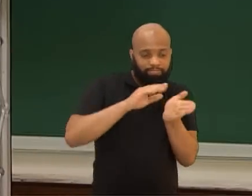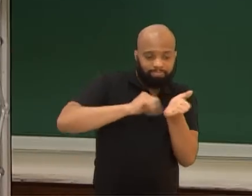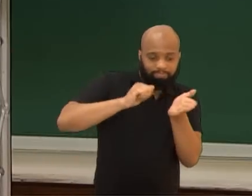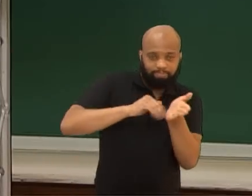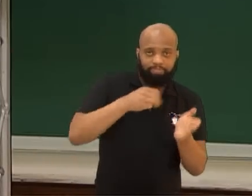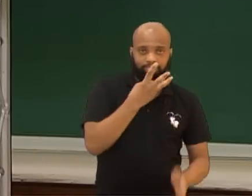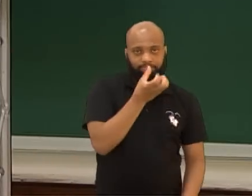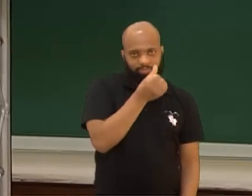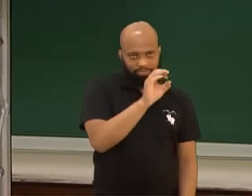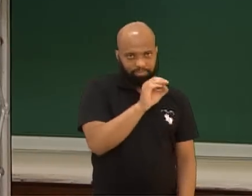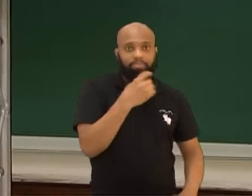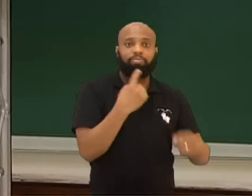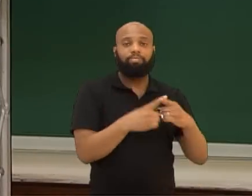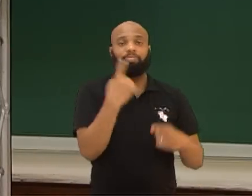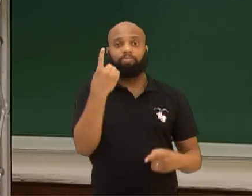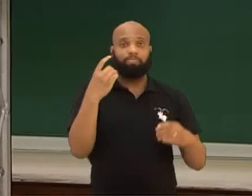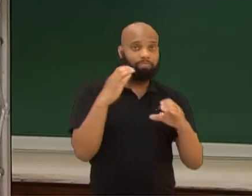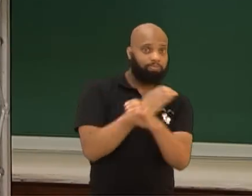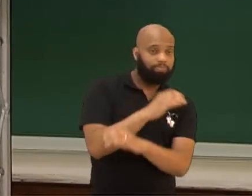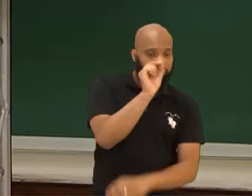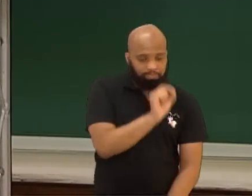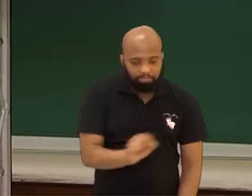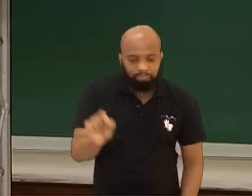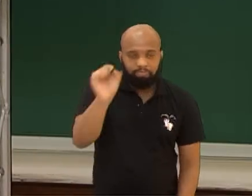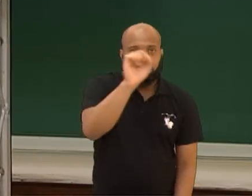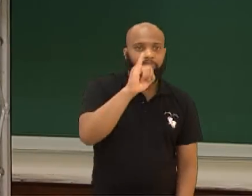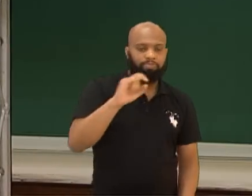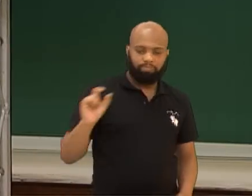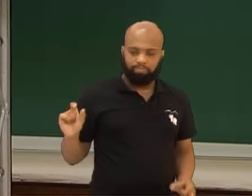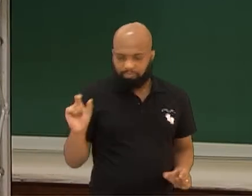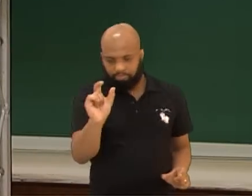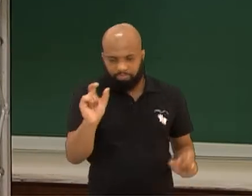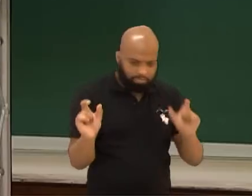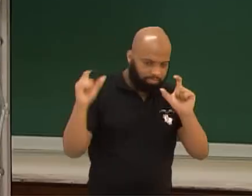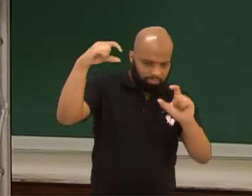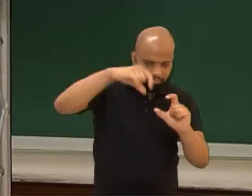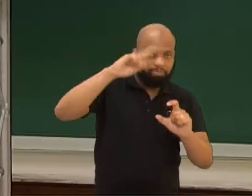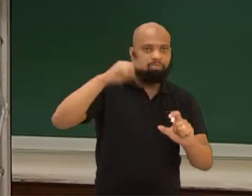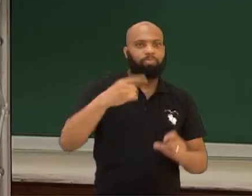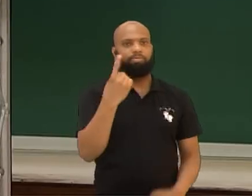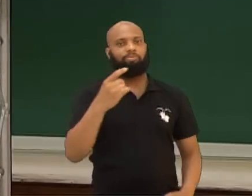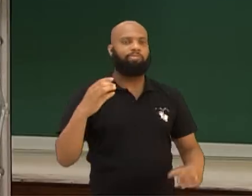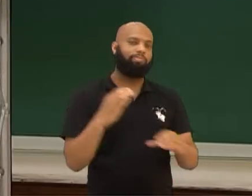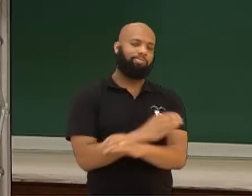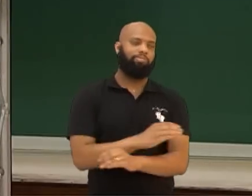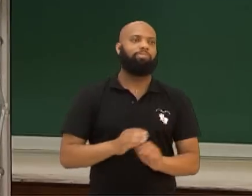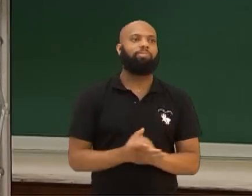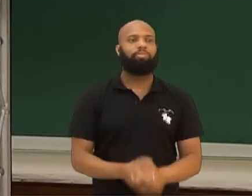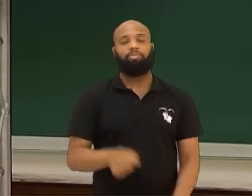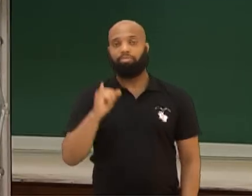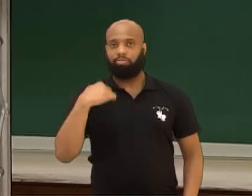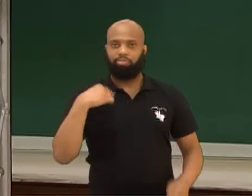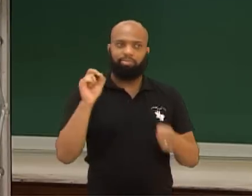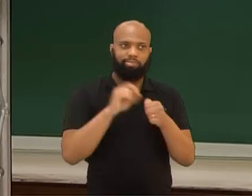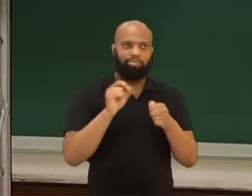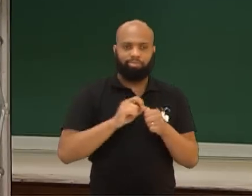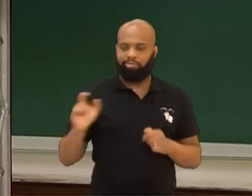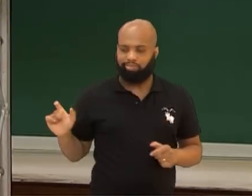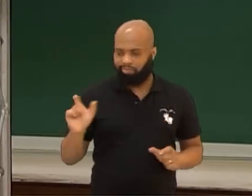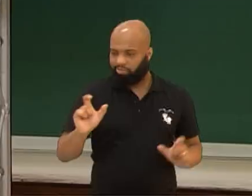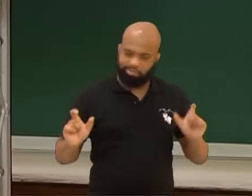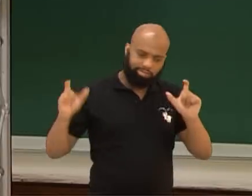Por quê? Porque é uma volta completa. Daí, quando encaixa as peças, ele dá uma volta certinho. Aqui, se eu fizer um mosaico isso